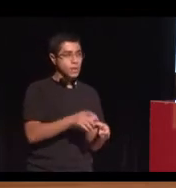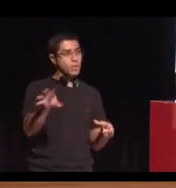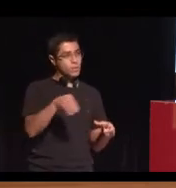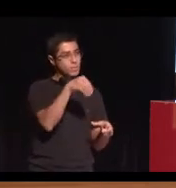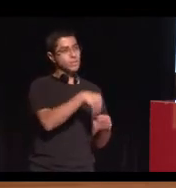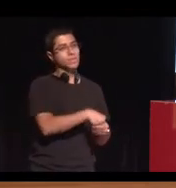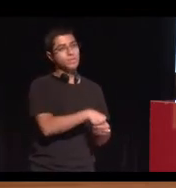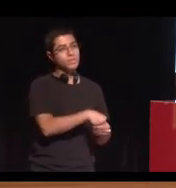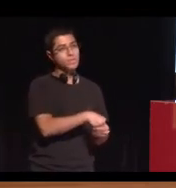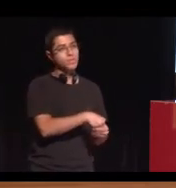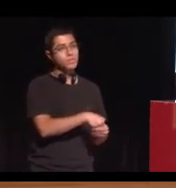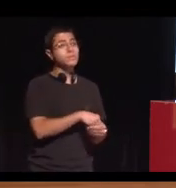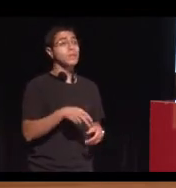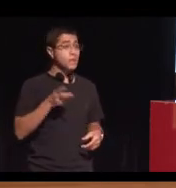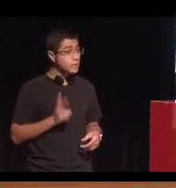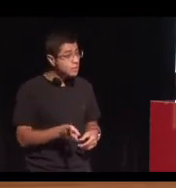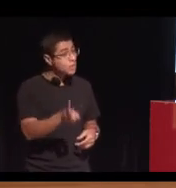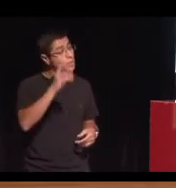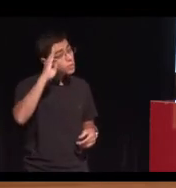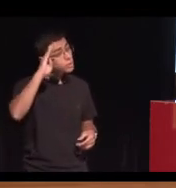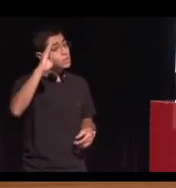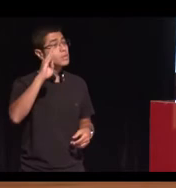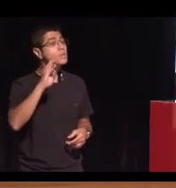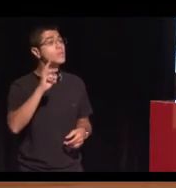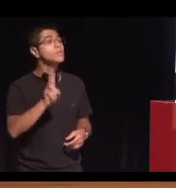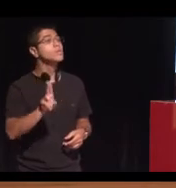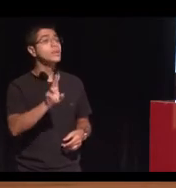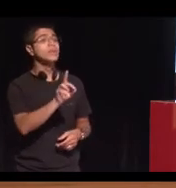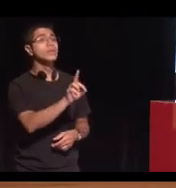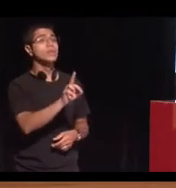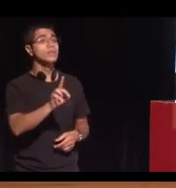muito nos preceitos do DDD, que a Gabi e o